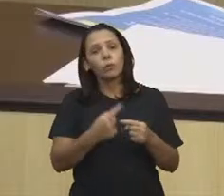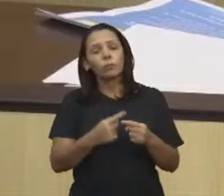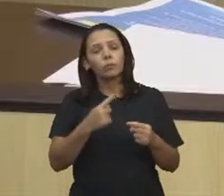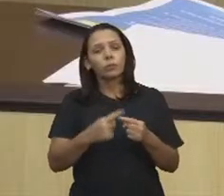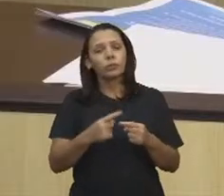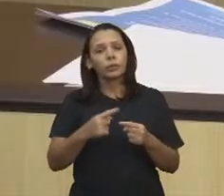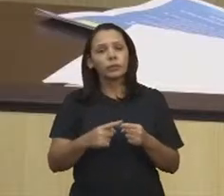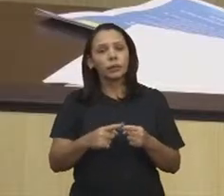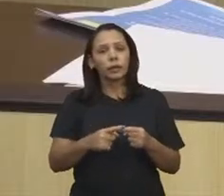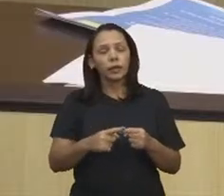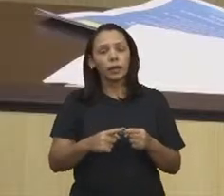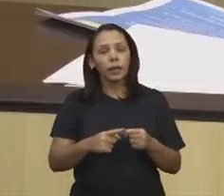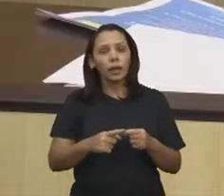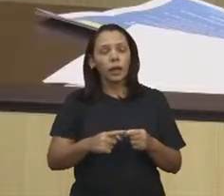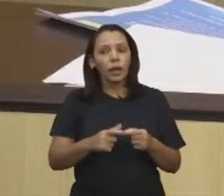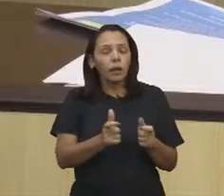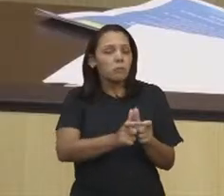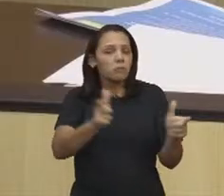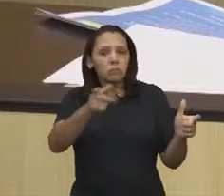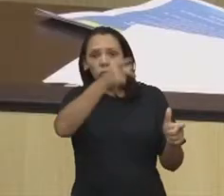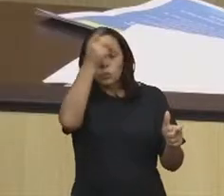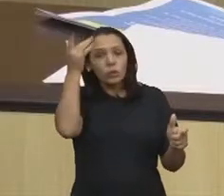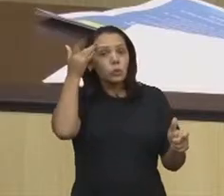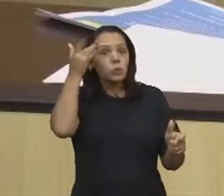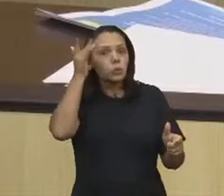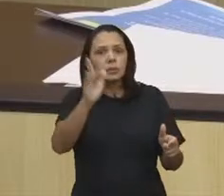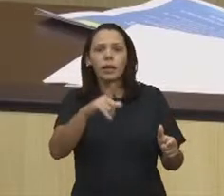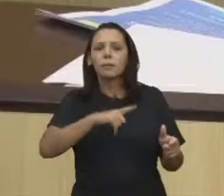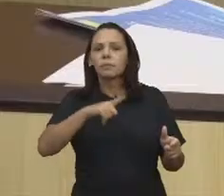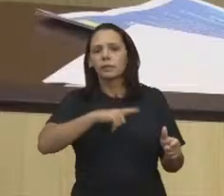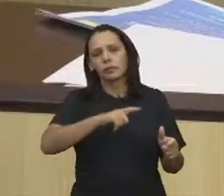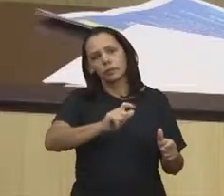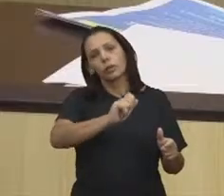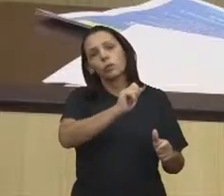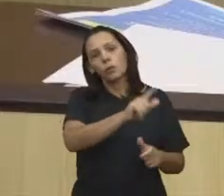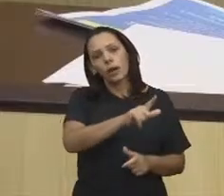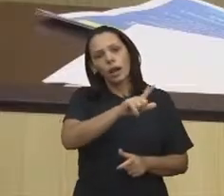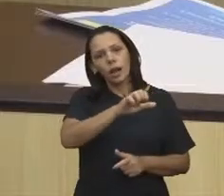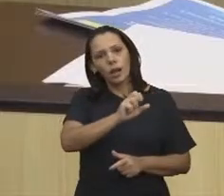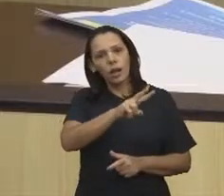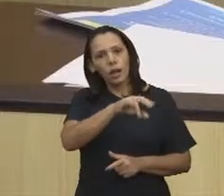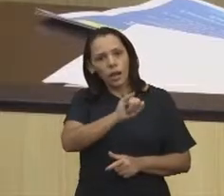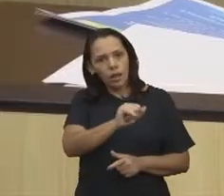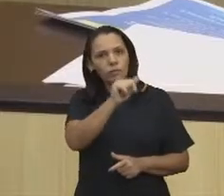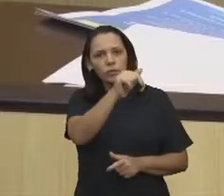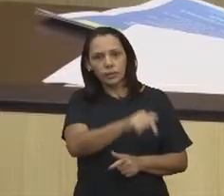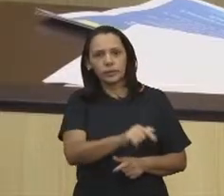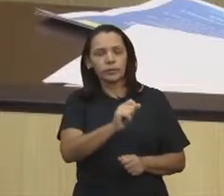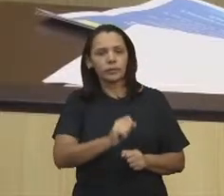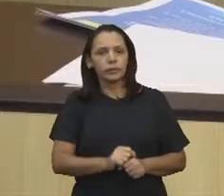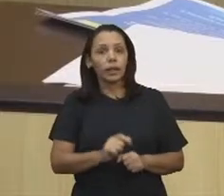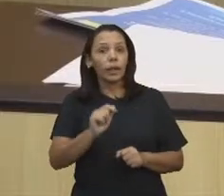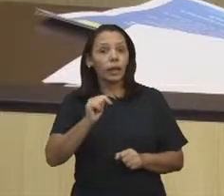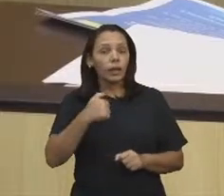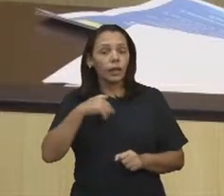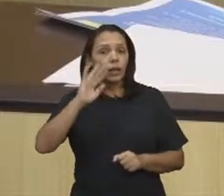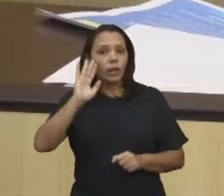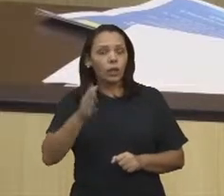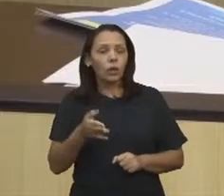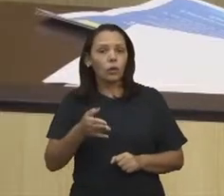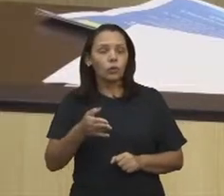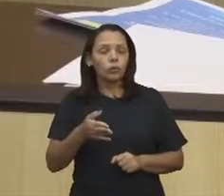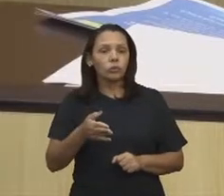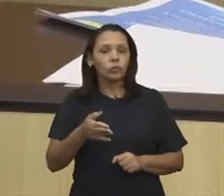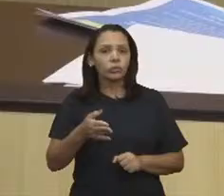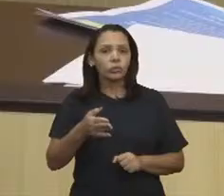muitos ali, eles não sabem que existe esse leve ali naquele local. Muitas vezes eu cheguei e levar o entulho naquele local, tem que voltar para